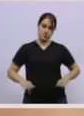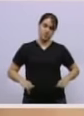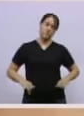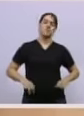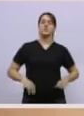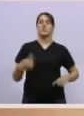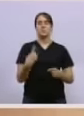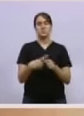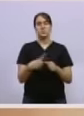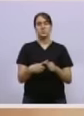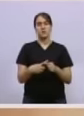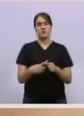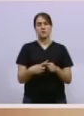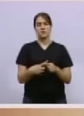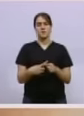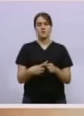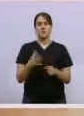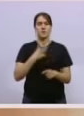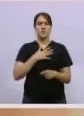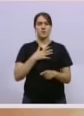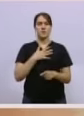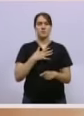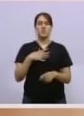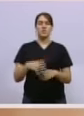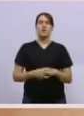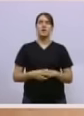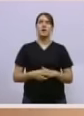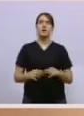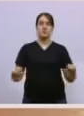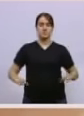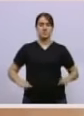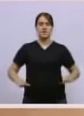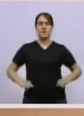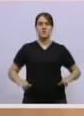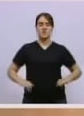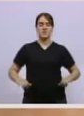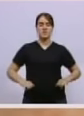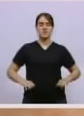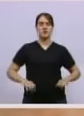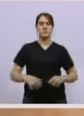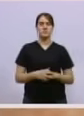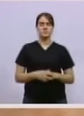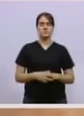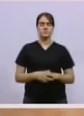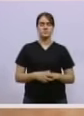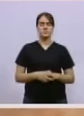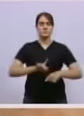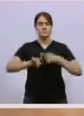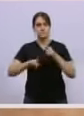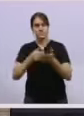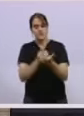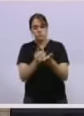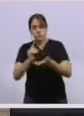minha filiação está no sepulcro aberto, neste homem que soube viver, que soube morrer e me inaugurou um novo jeito.